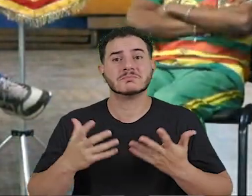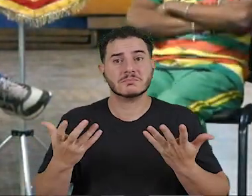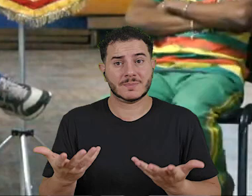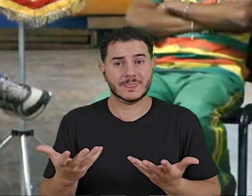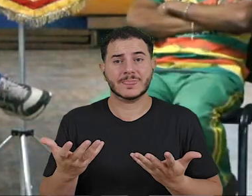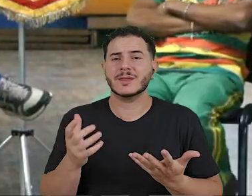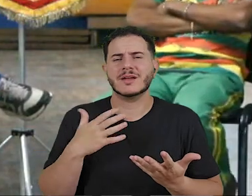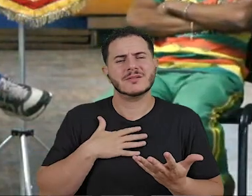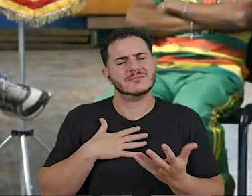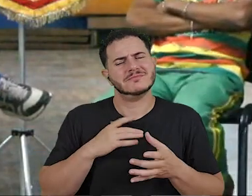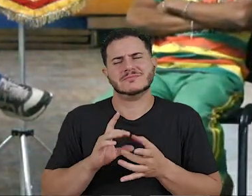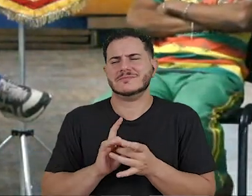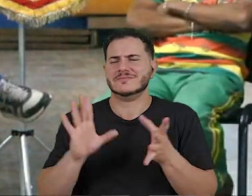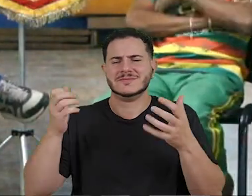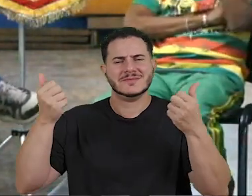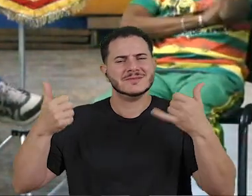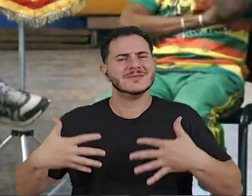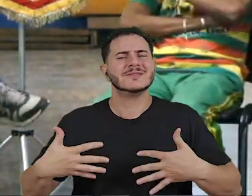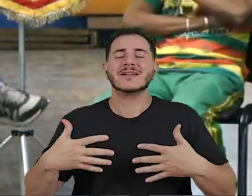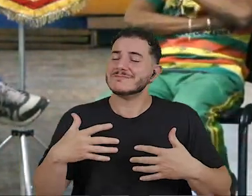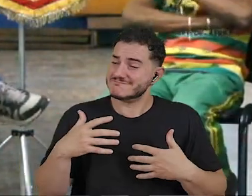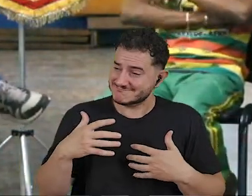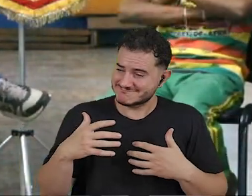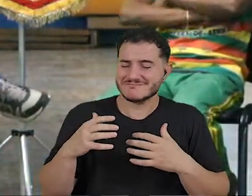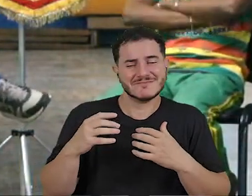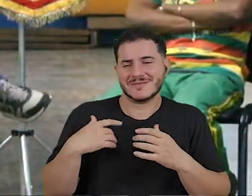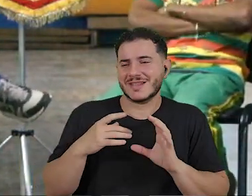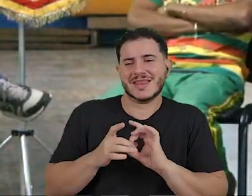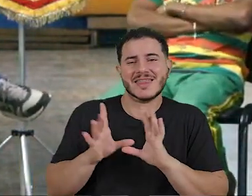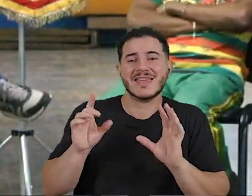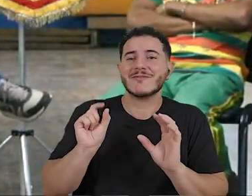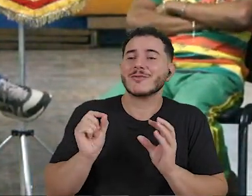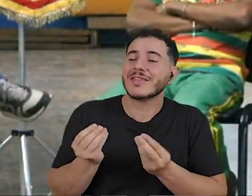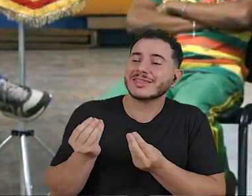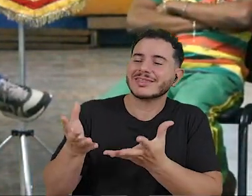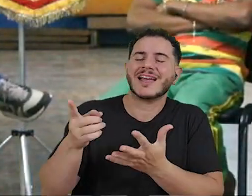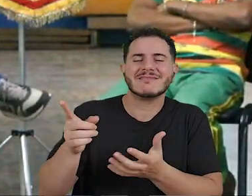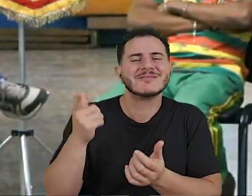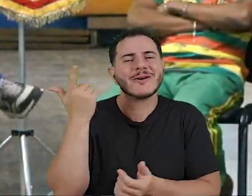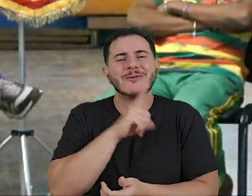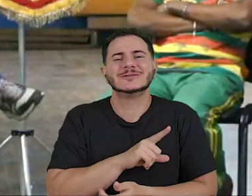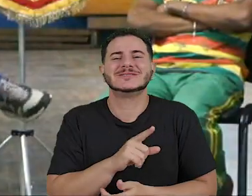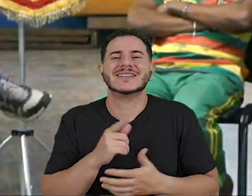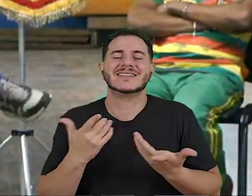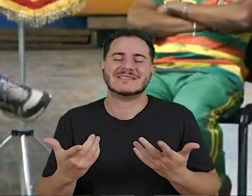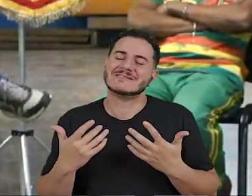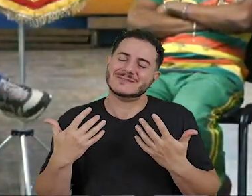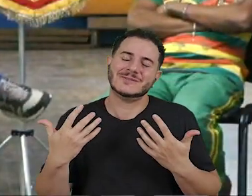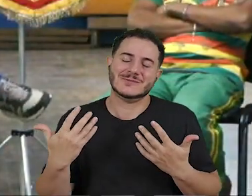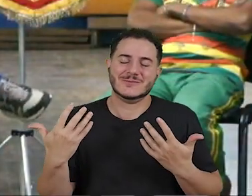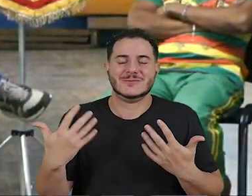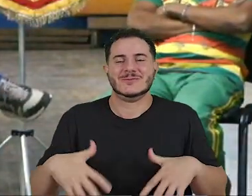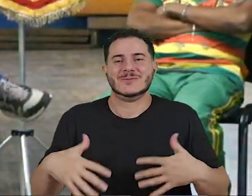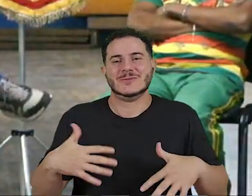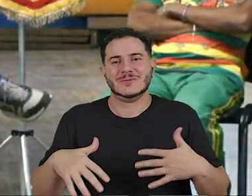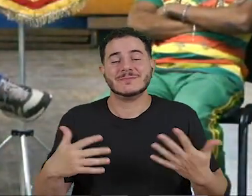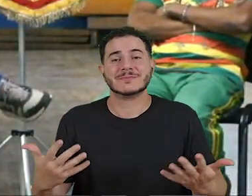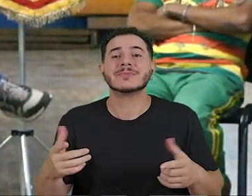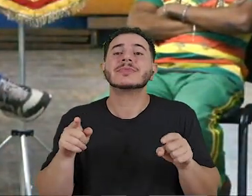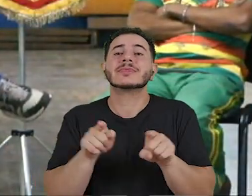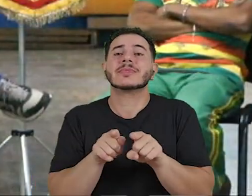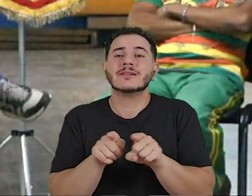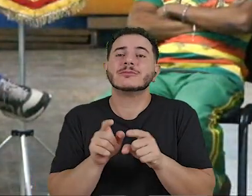O que vier está na mão, sai som e lindamente. E esse ano, então, a gente trouxe os